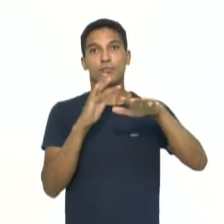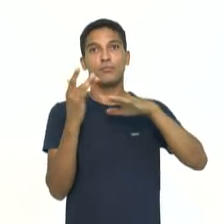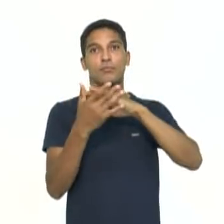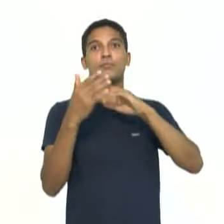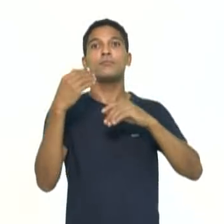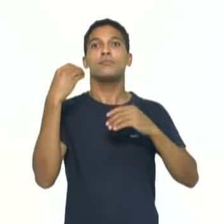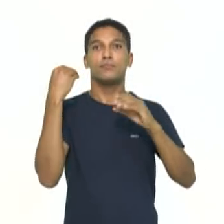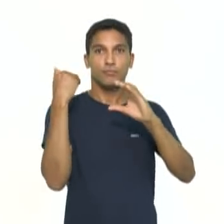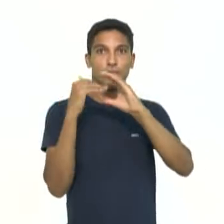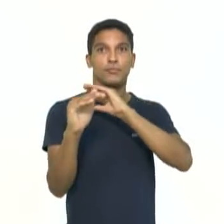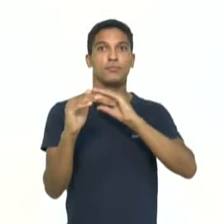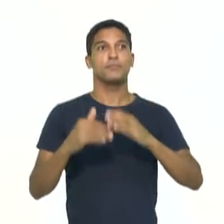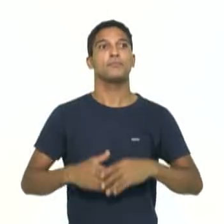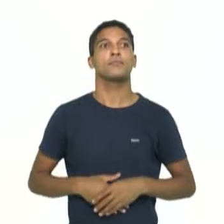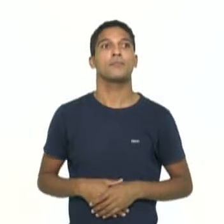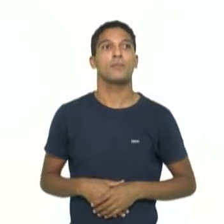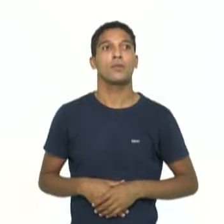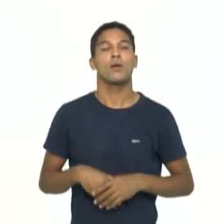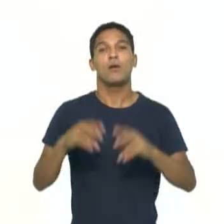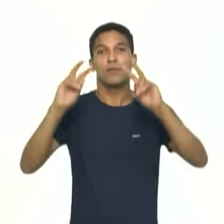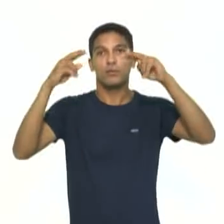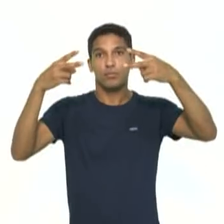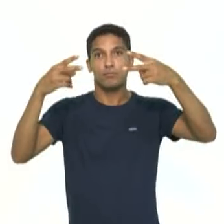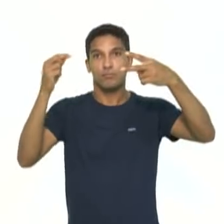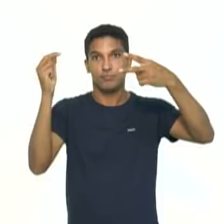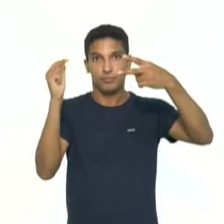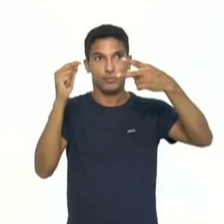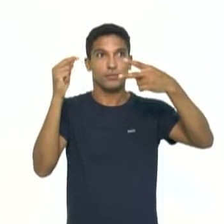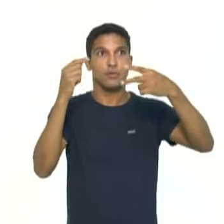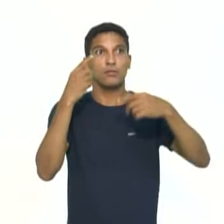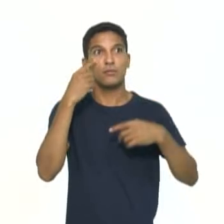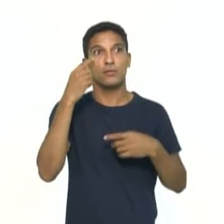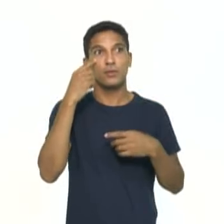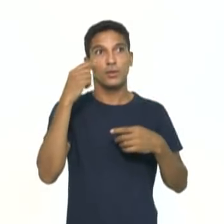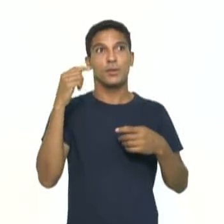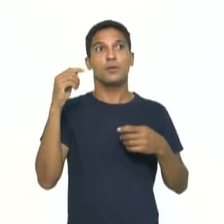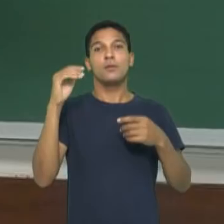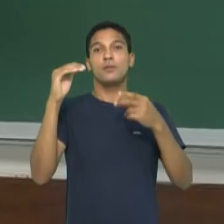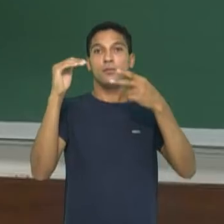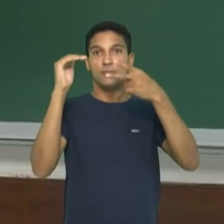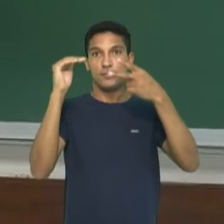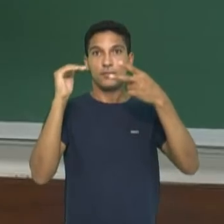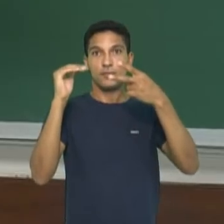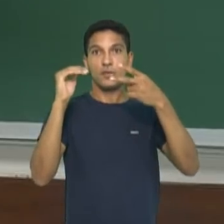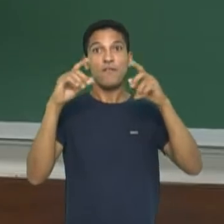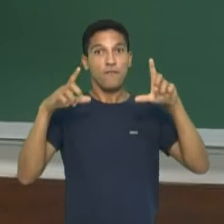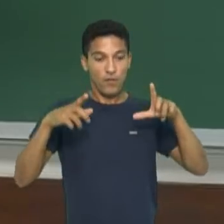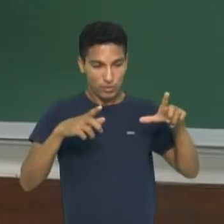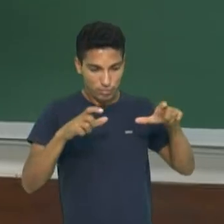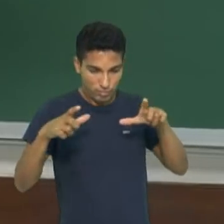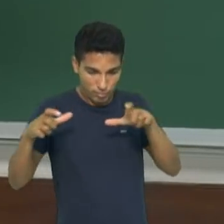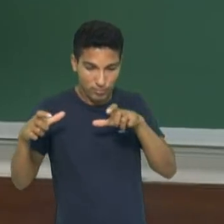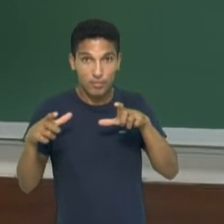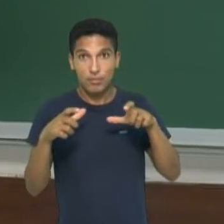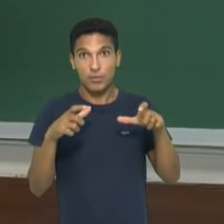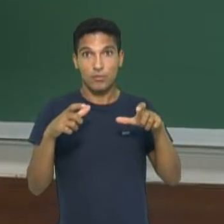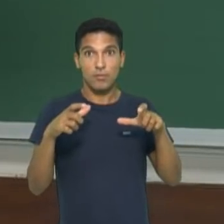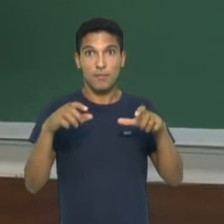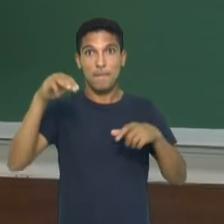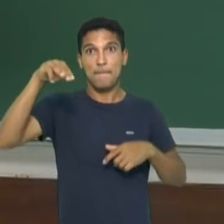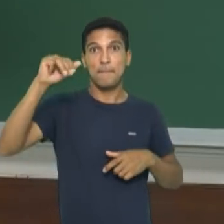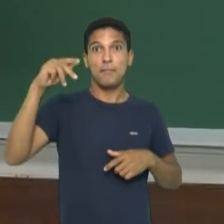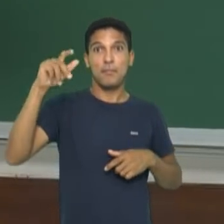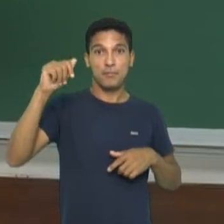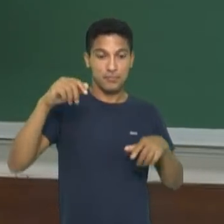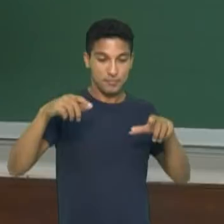ou hashtag Aula Paraná na História. Se por acaso vocês não quiserem divulgar essas fotos nas redes sociais, envia